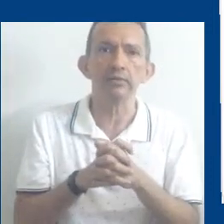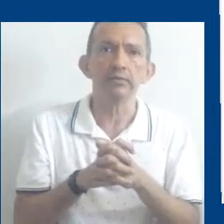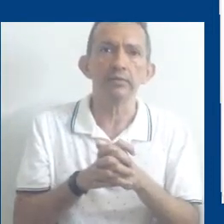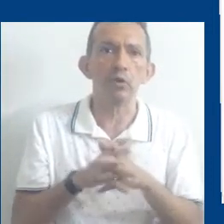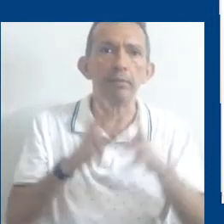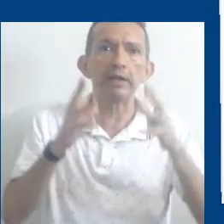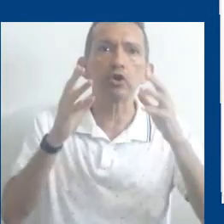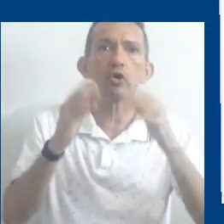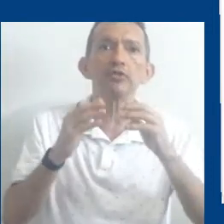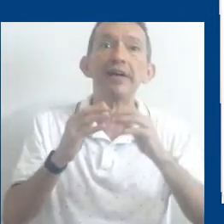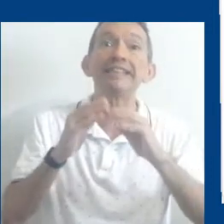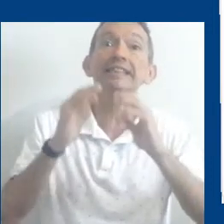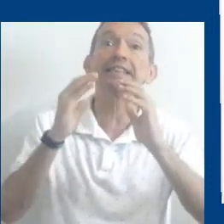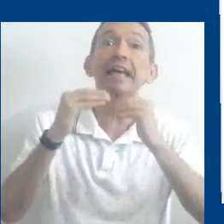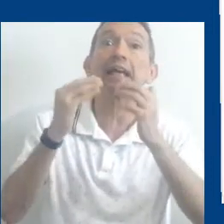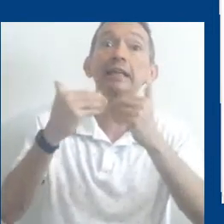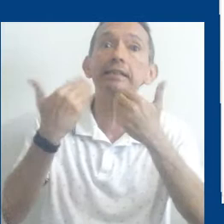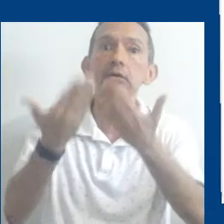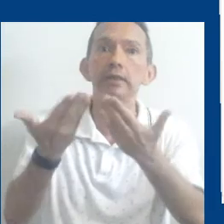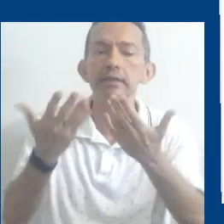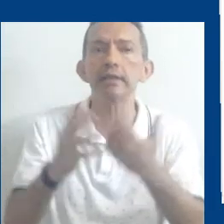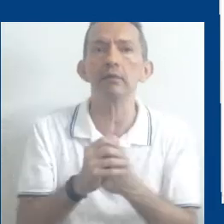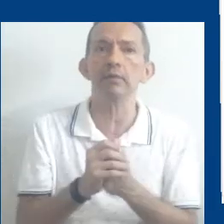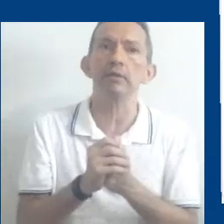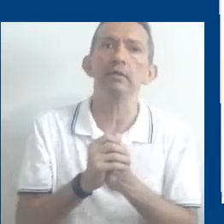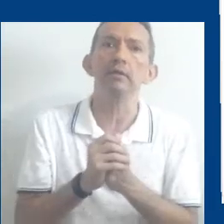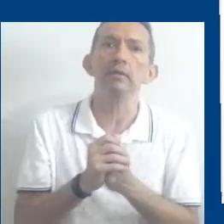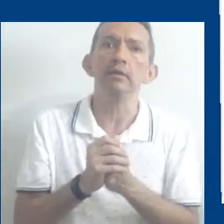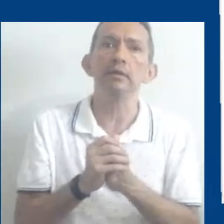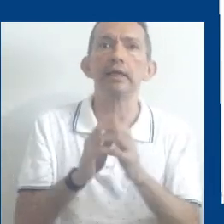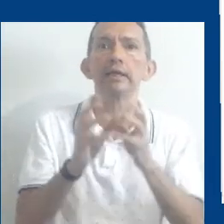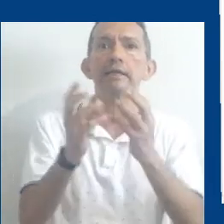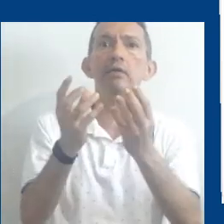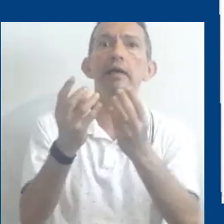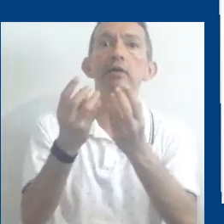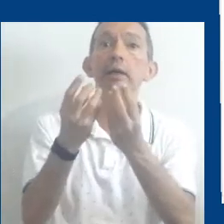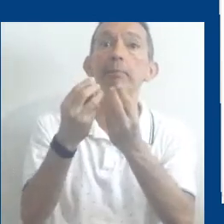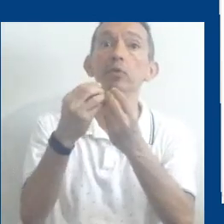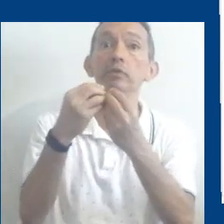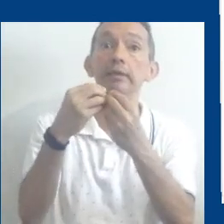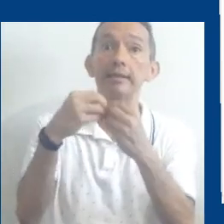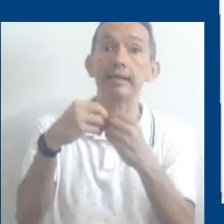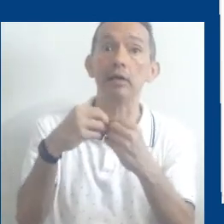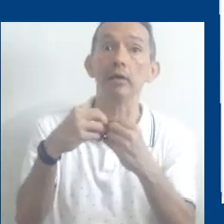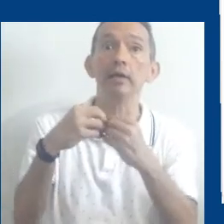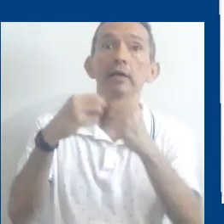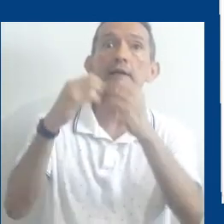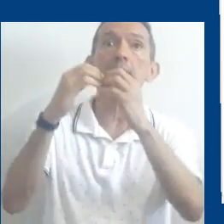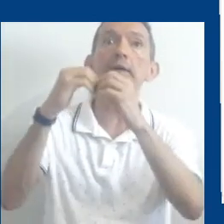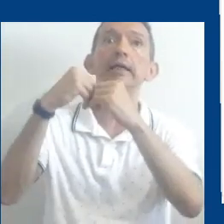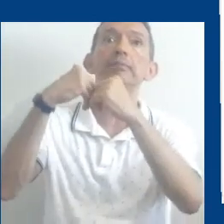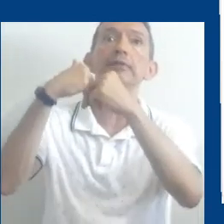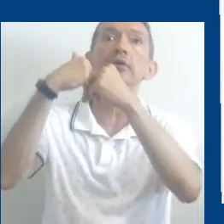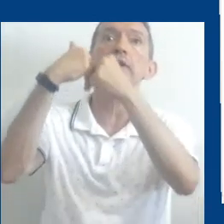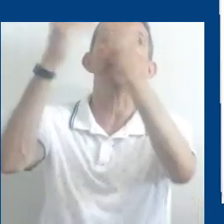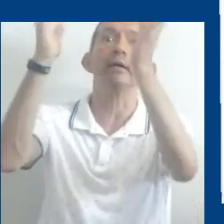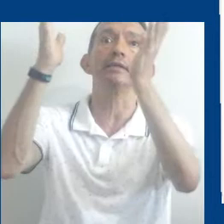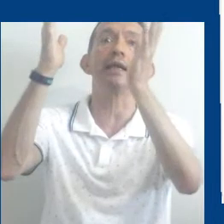equivocado. O complexo de Golgi faz secreção da célula. E secreção é aquilo que é produzido na célula e